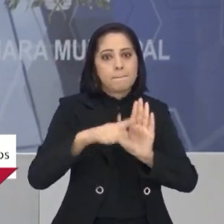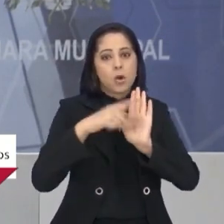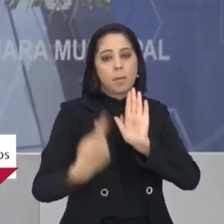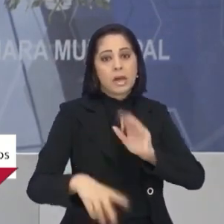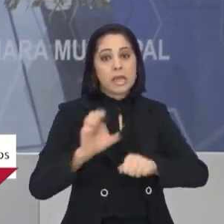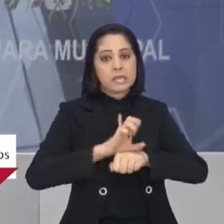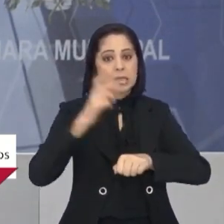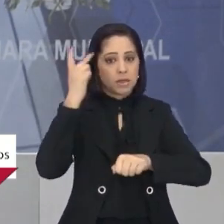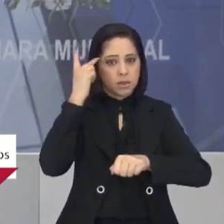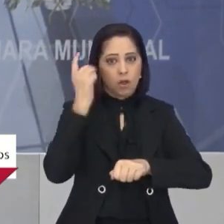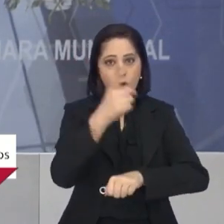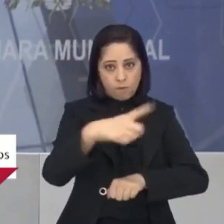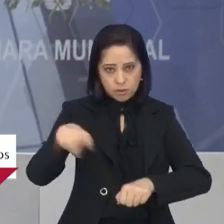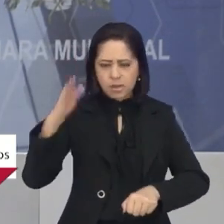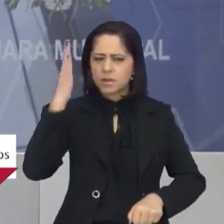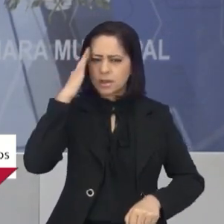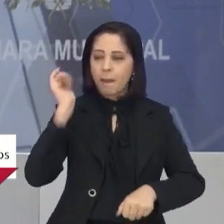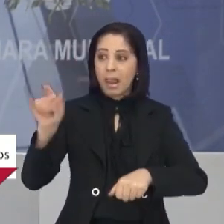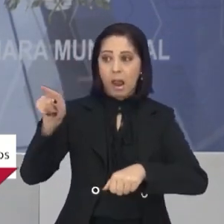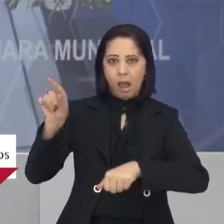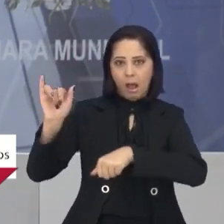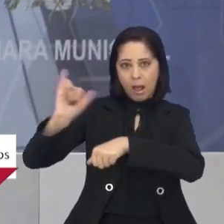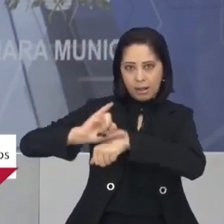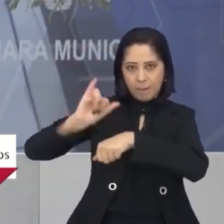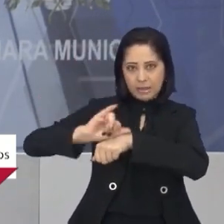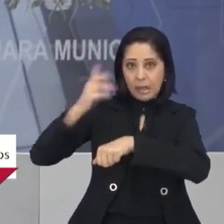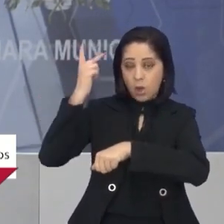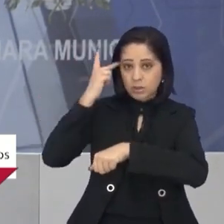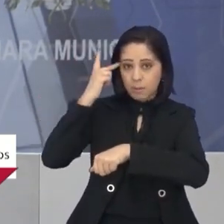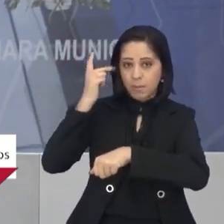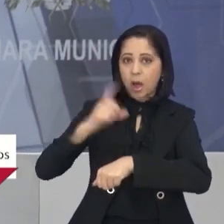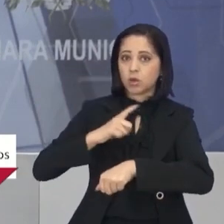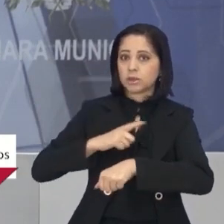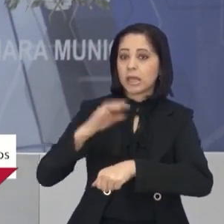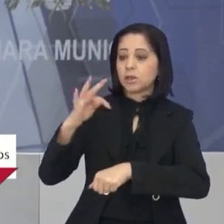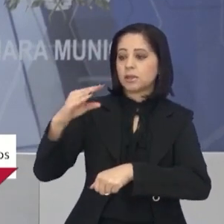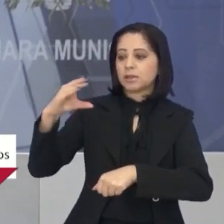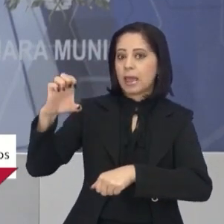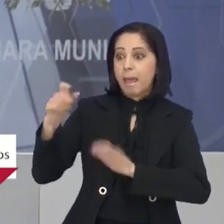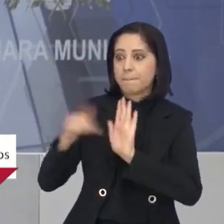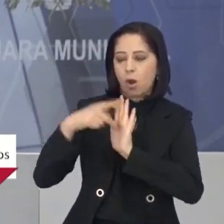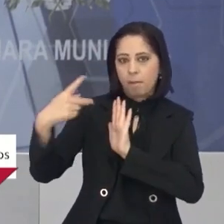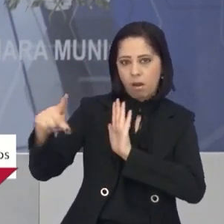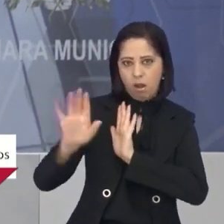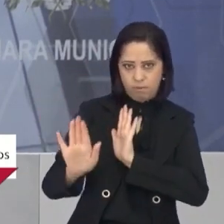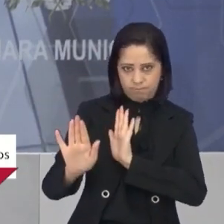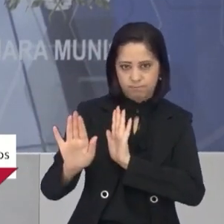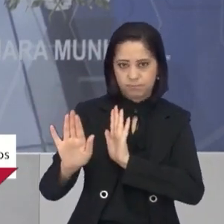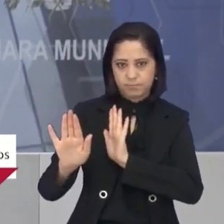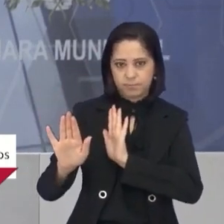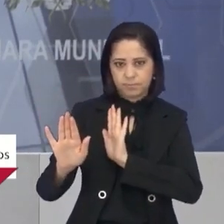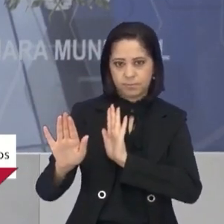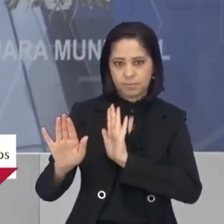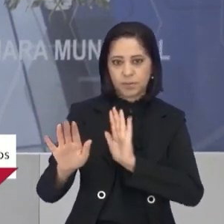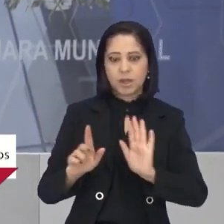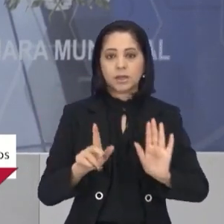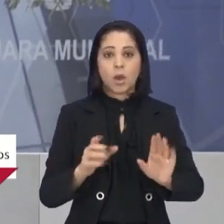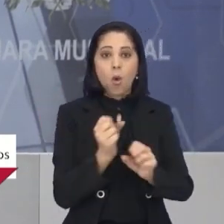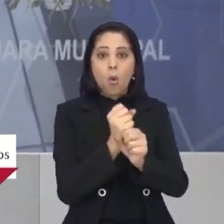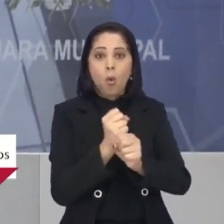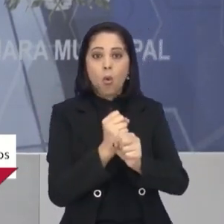Paulo vocês sabem que a capital é tem um tribunal de contas próprio fecharam o ano